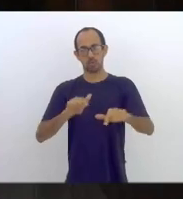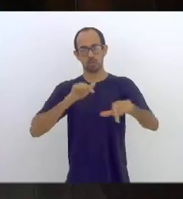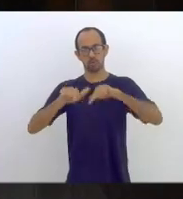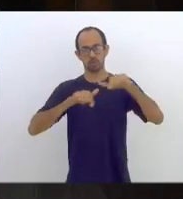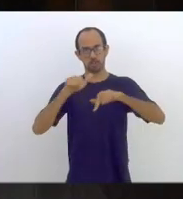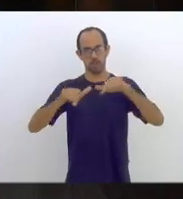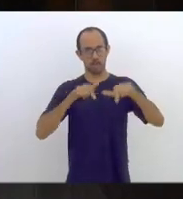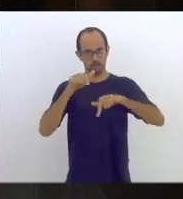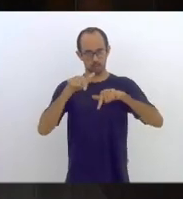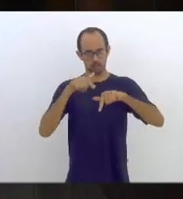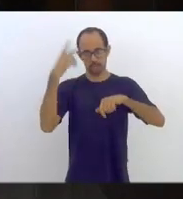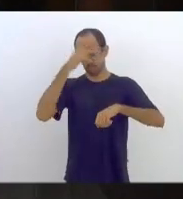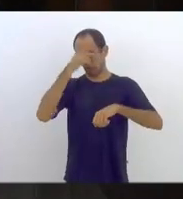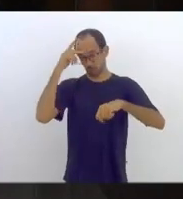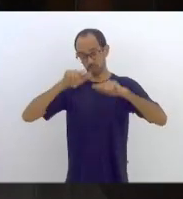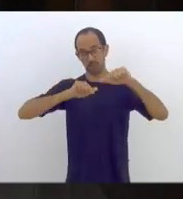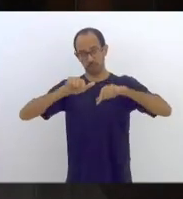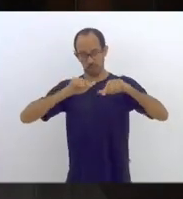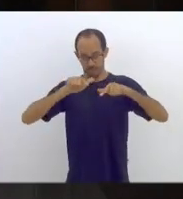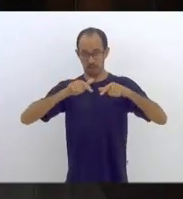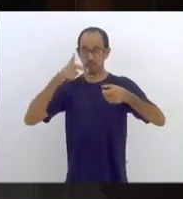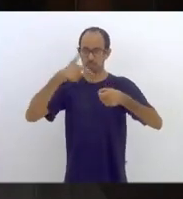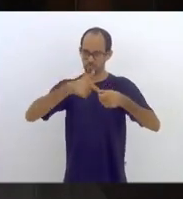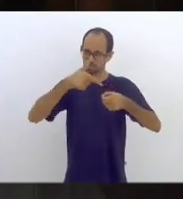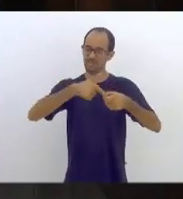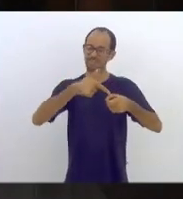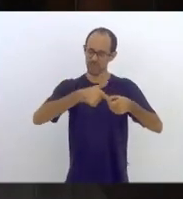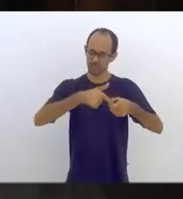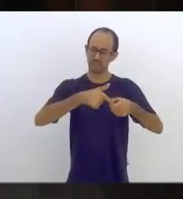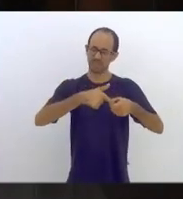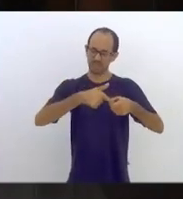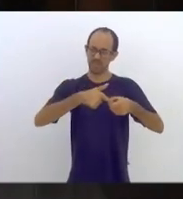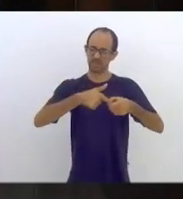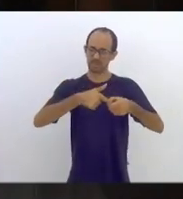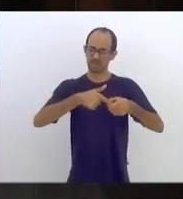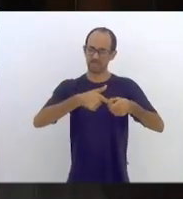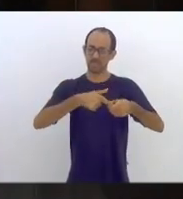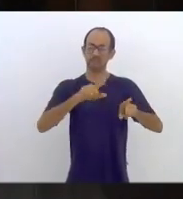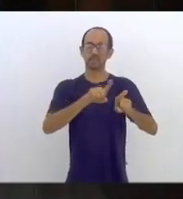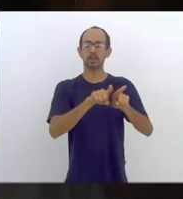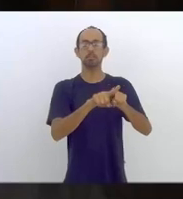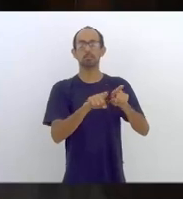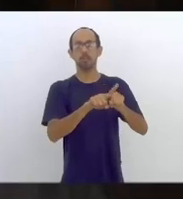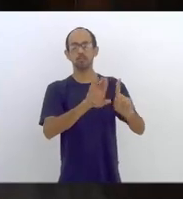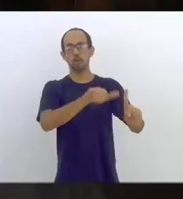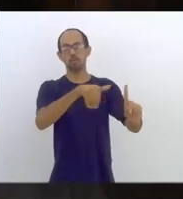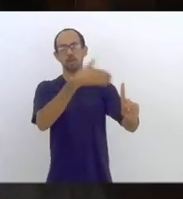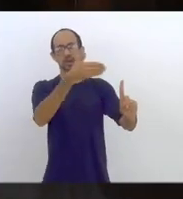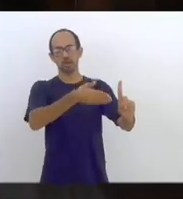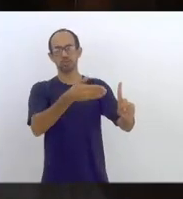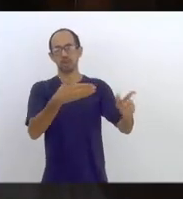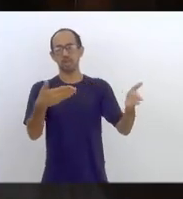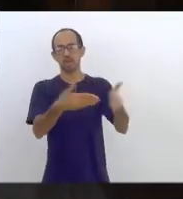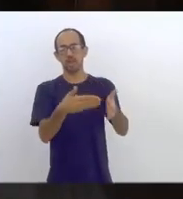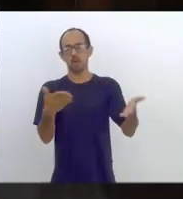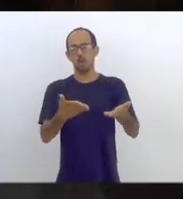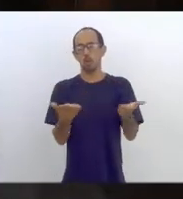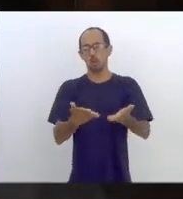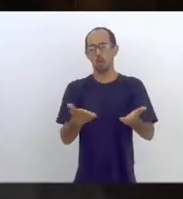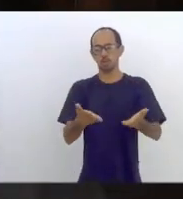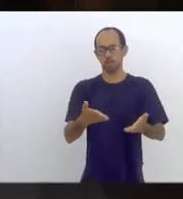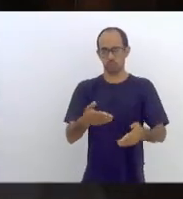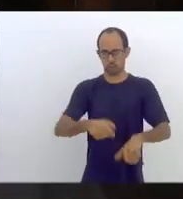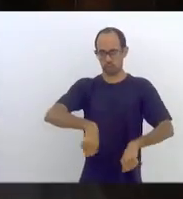os frentistas no Brasil e naquele momento foi ele também homenageado e até hoje está valendo é